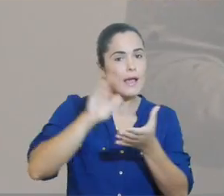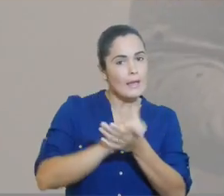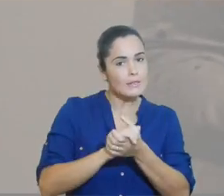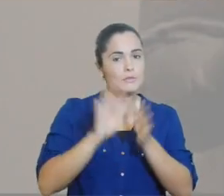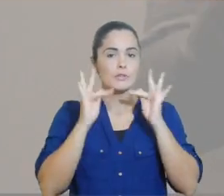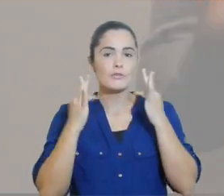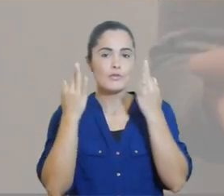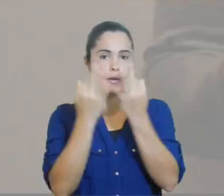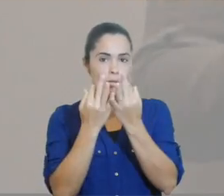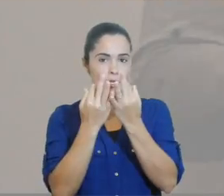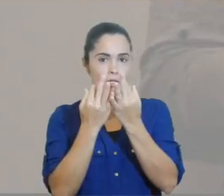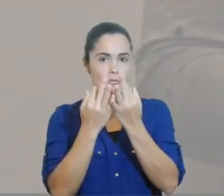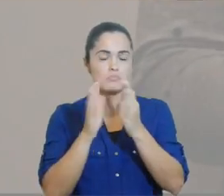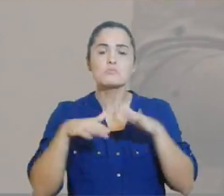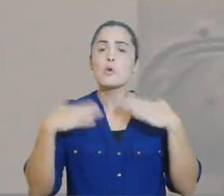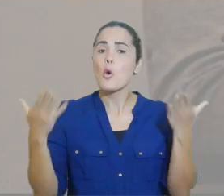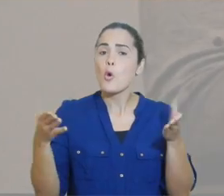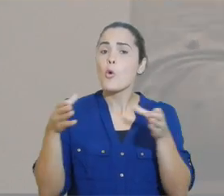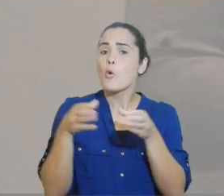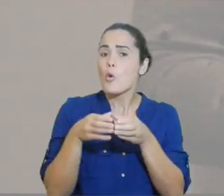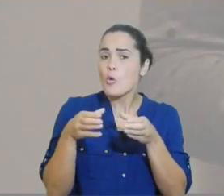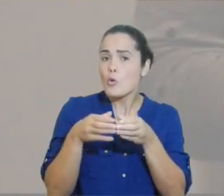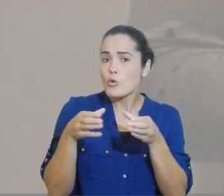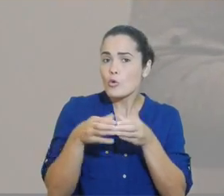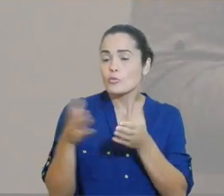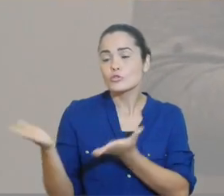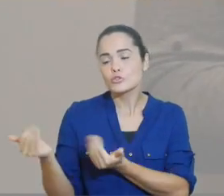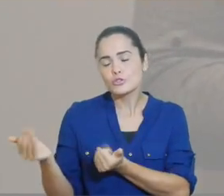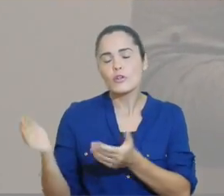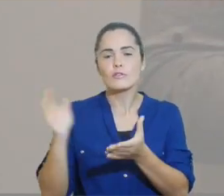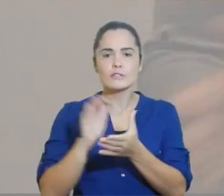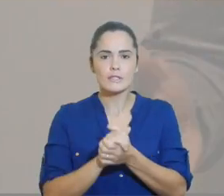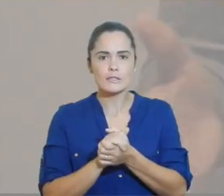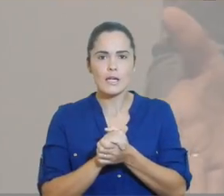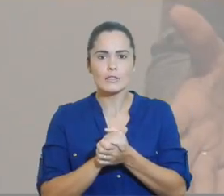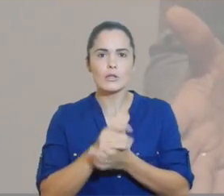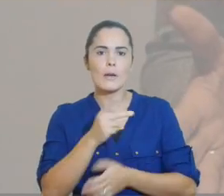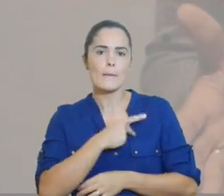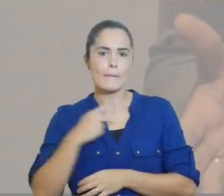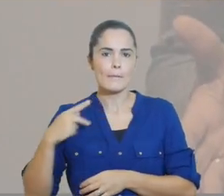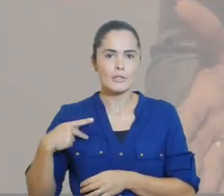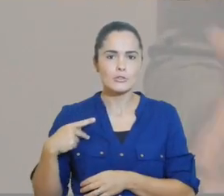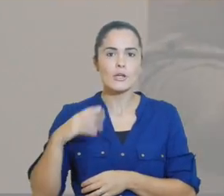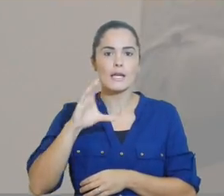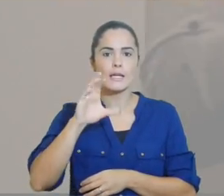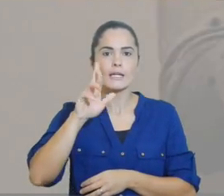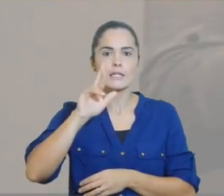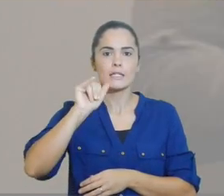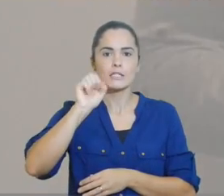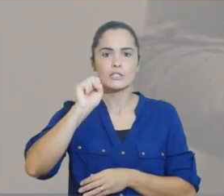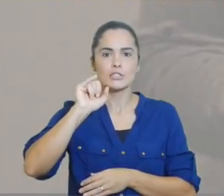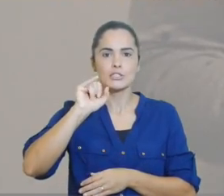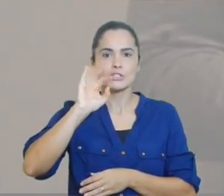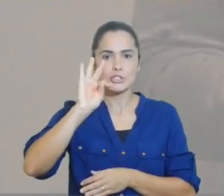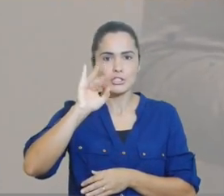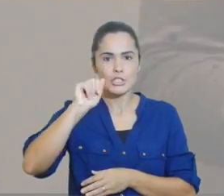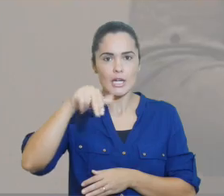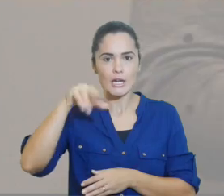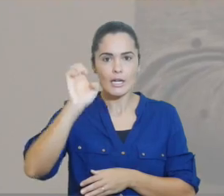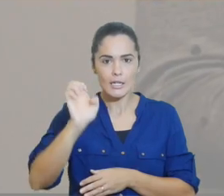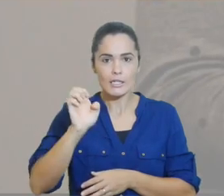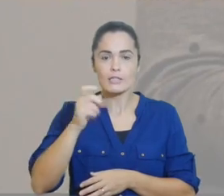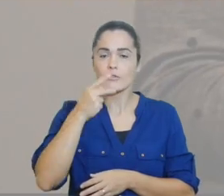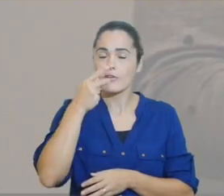sobre casamento e família, promovido pelos jovens casados. A programação terá a participação da doutora Cristiane, da